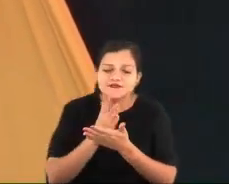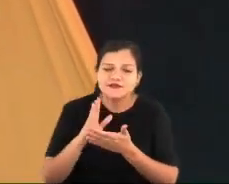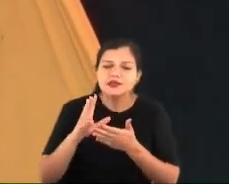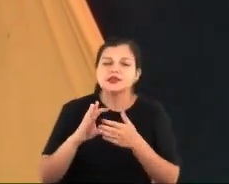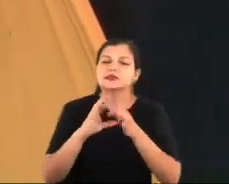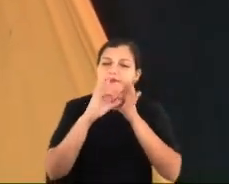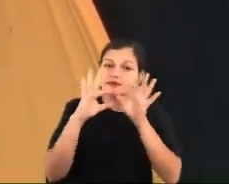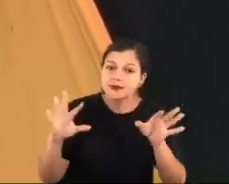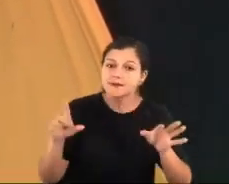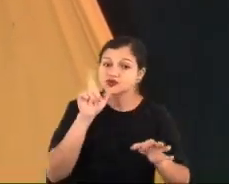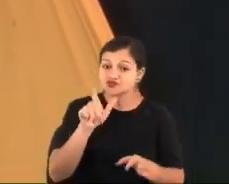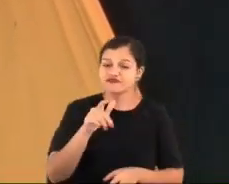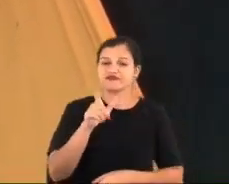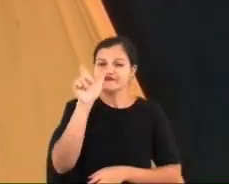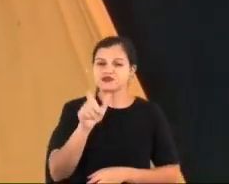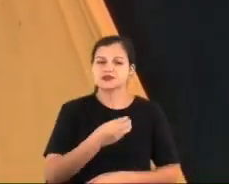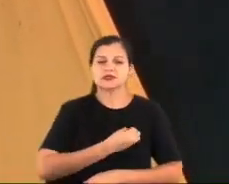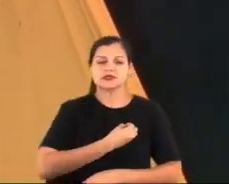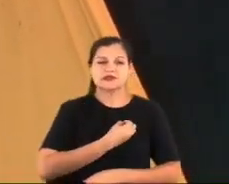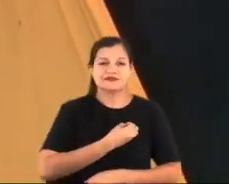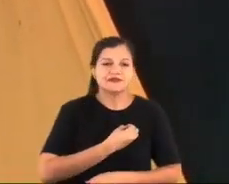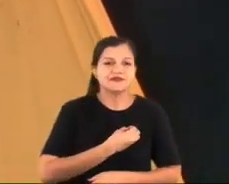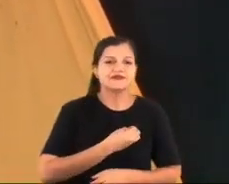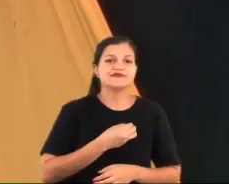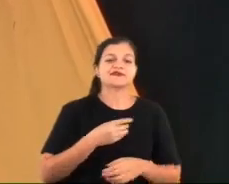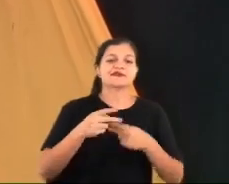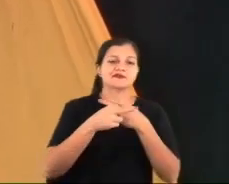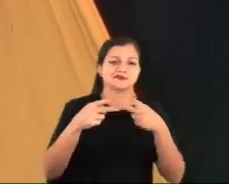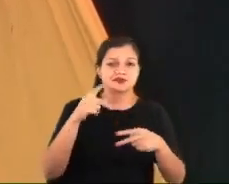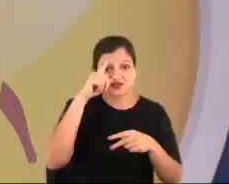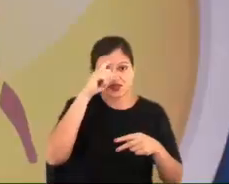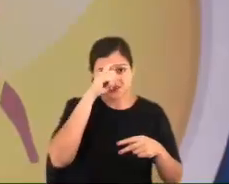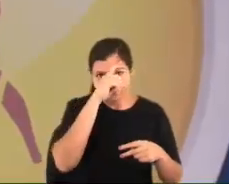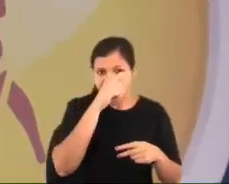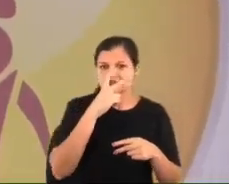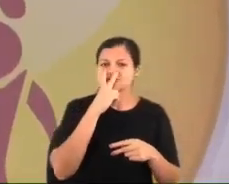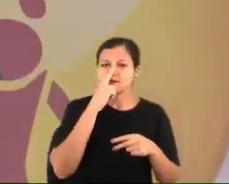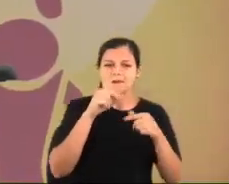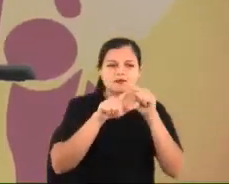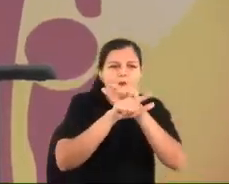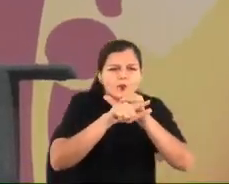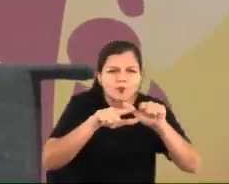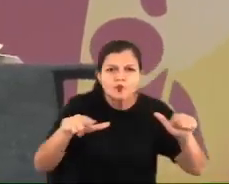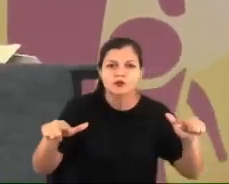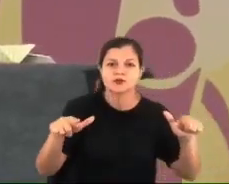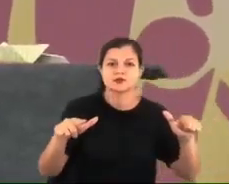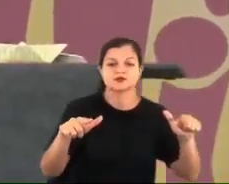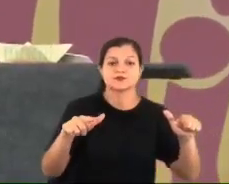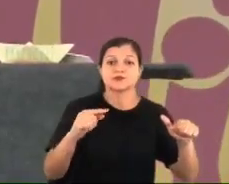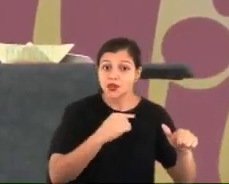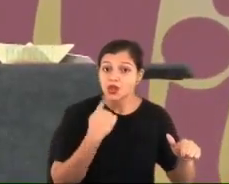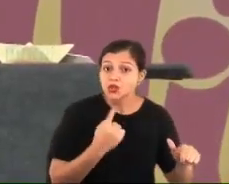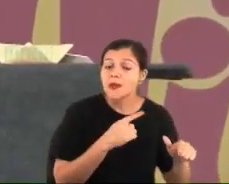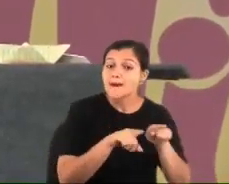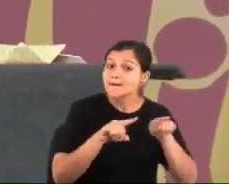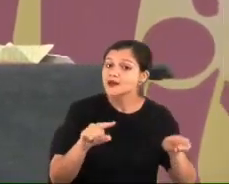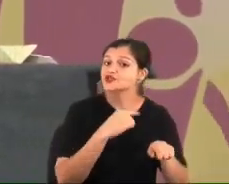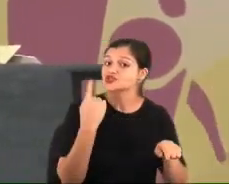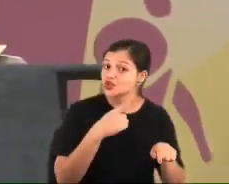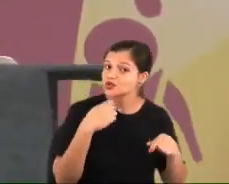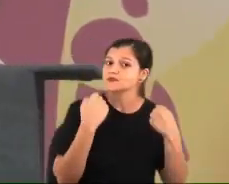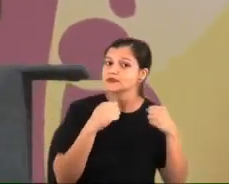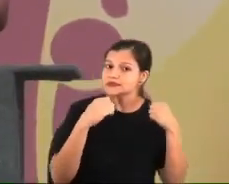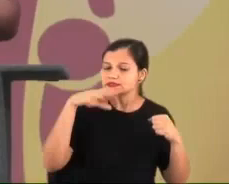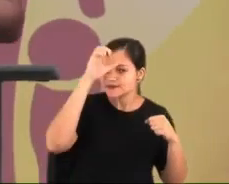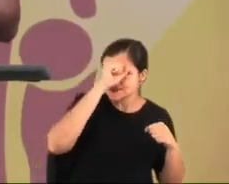tranquilo. E a gente precisa aprender as lições do deserto, mesmo quando a gente está lá todo sujo. Imagina, quando